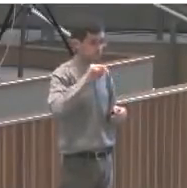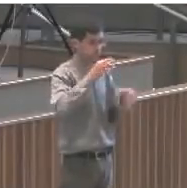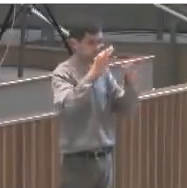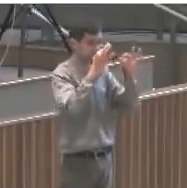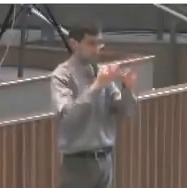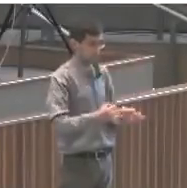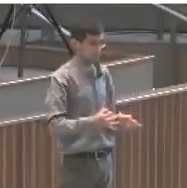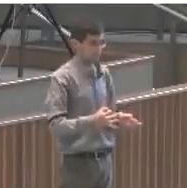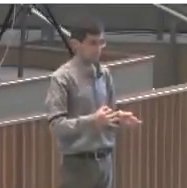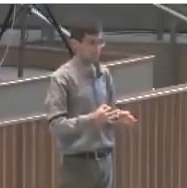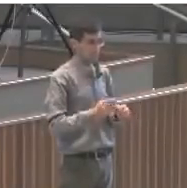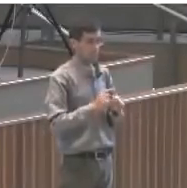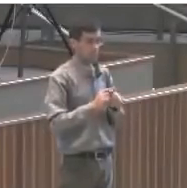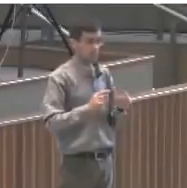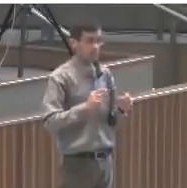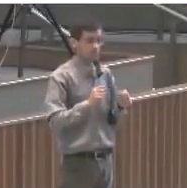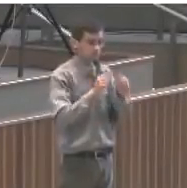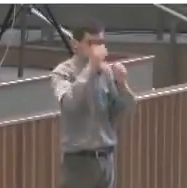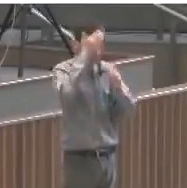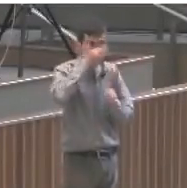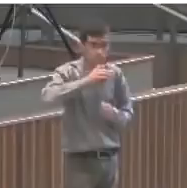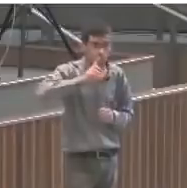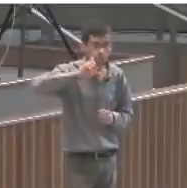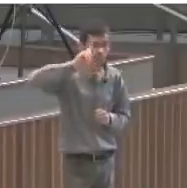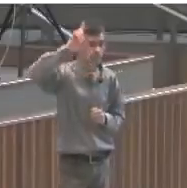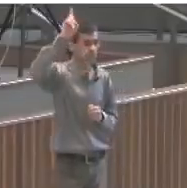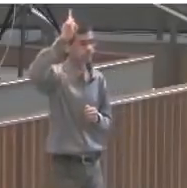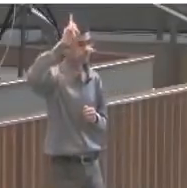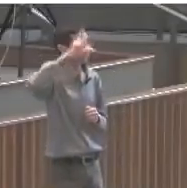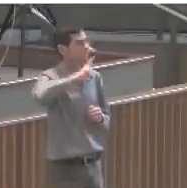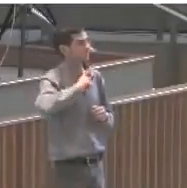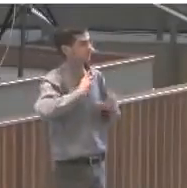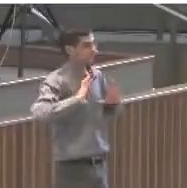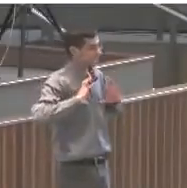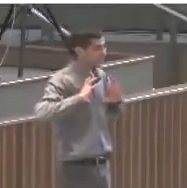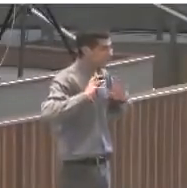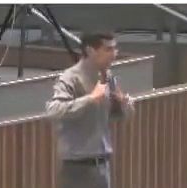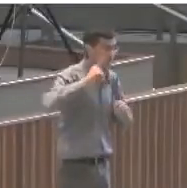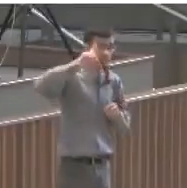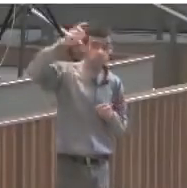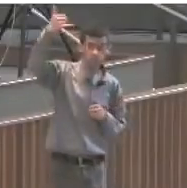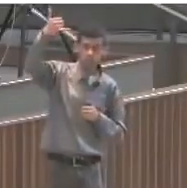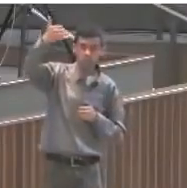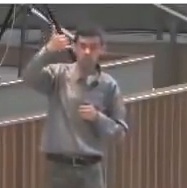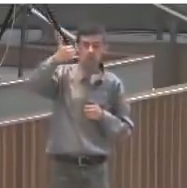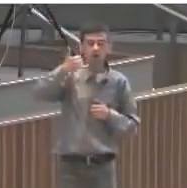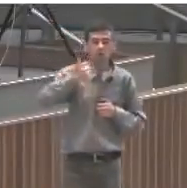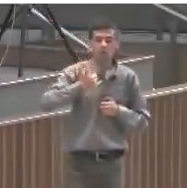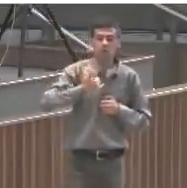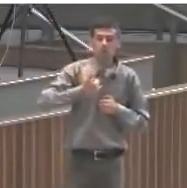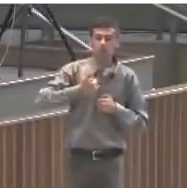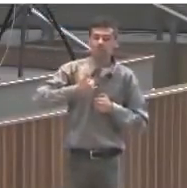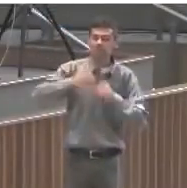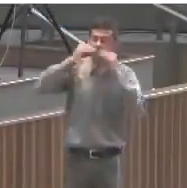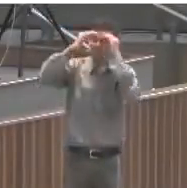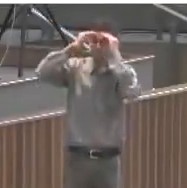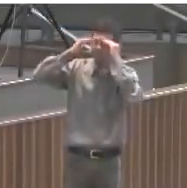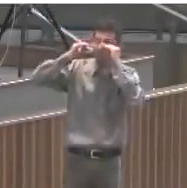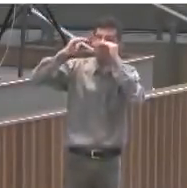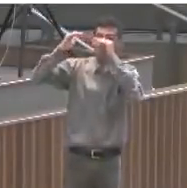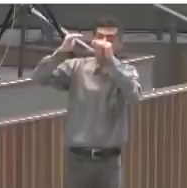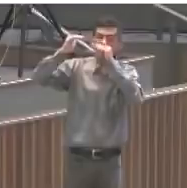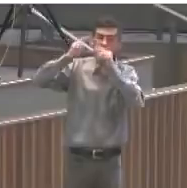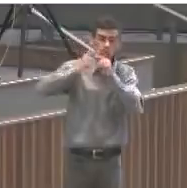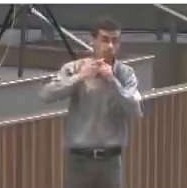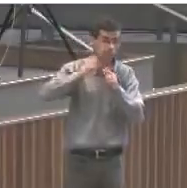não escolha sozinho se coloca diante de deus e tem a coragem de ouvir o que deus tem para te dizer por que você